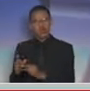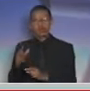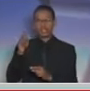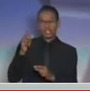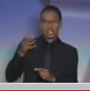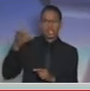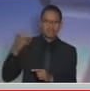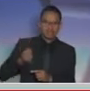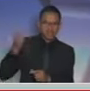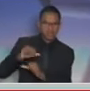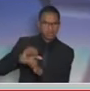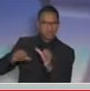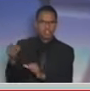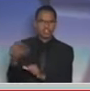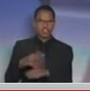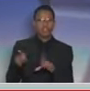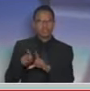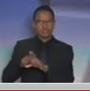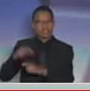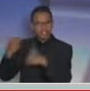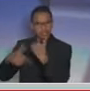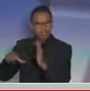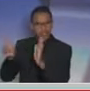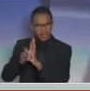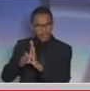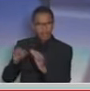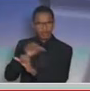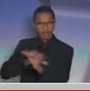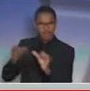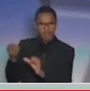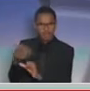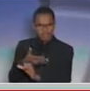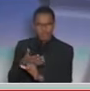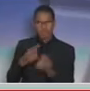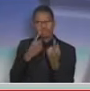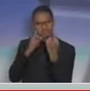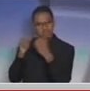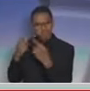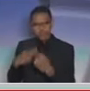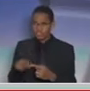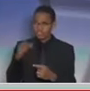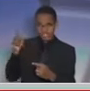Previdência e trabalhista, reformas que retiram direitos